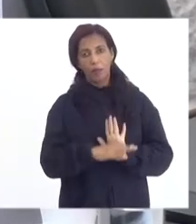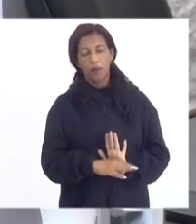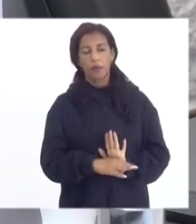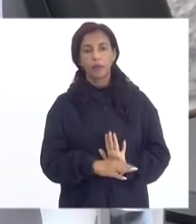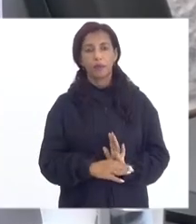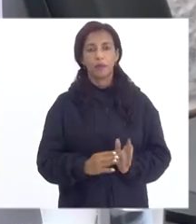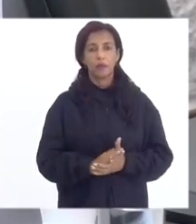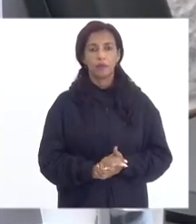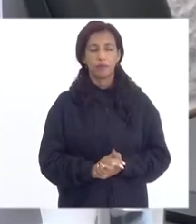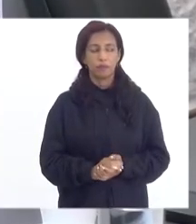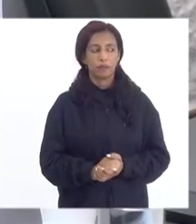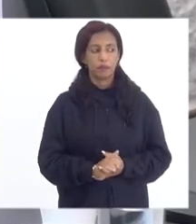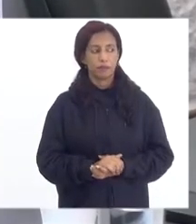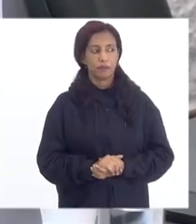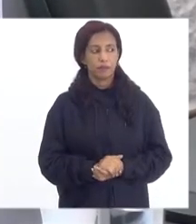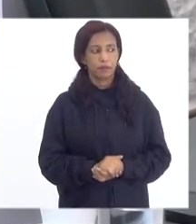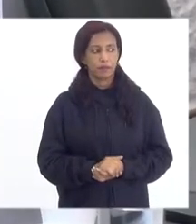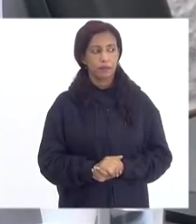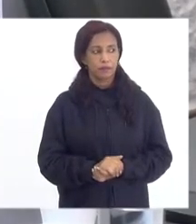do dia.